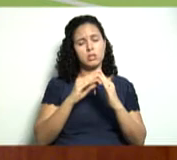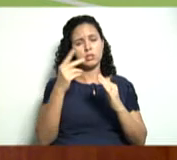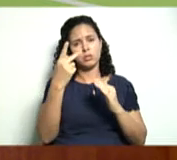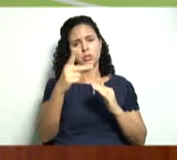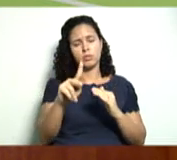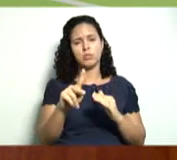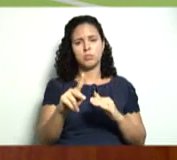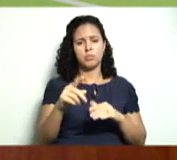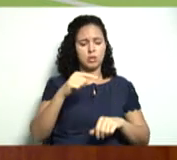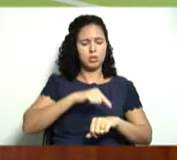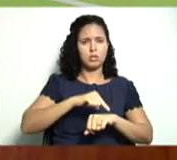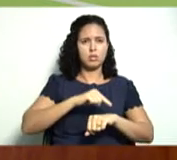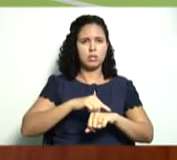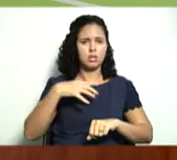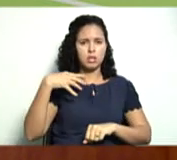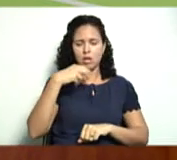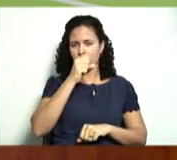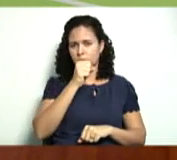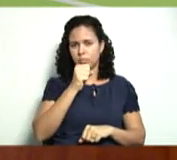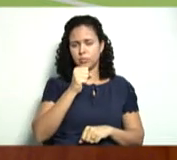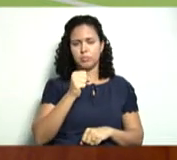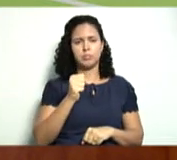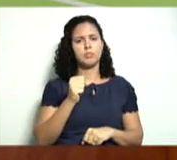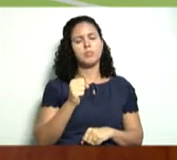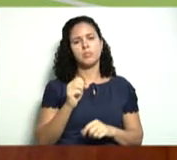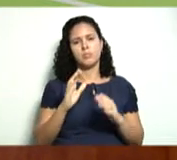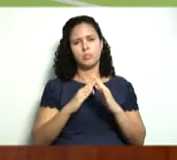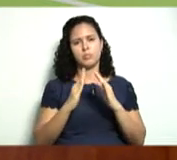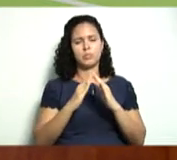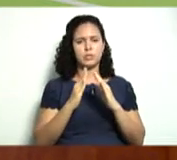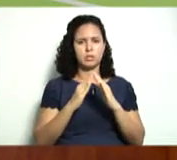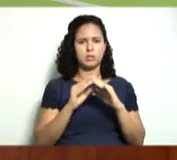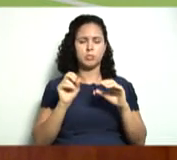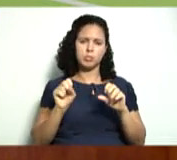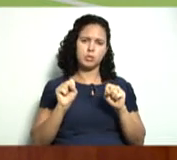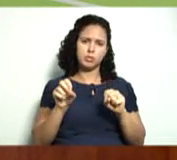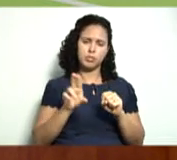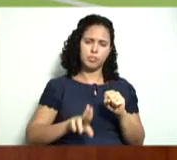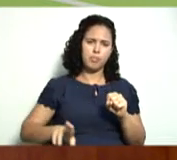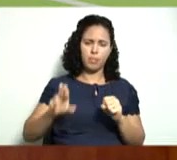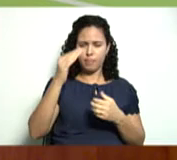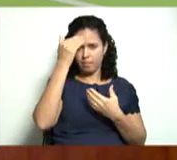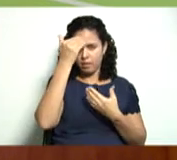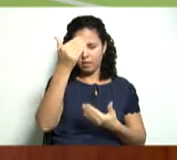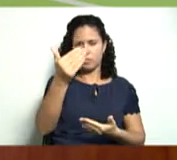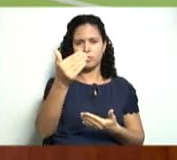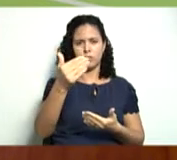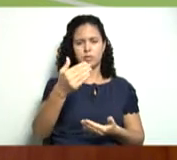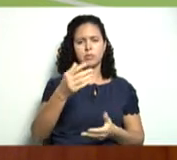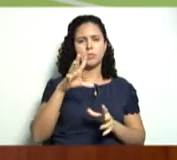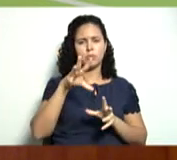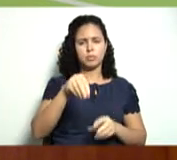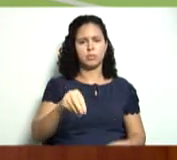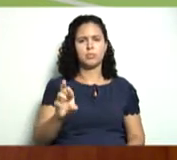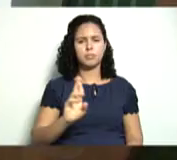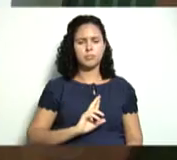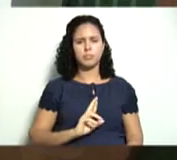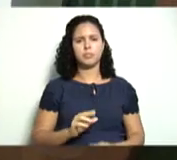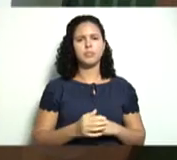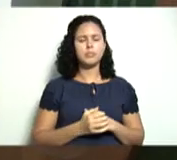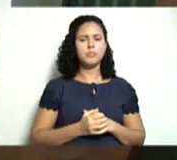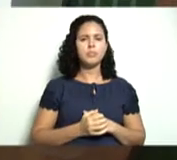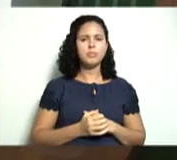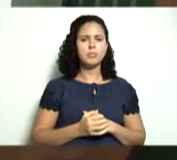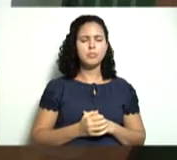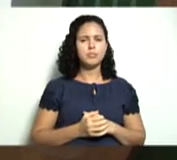de interação mas você pode estar utilizando isso na sua casa também tem muito obrigado pela participação de todos e era isso aproxima é